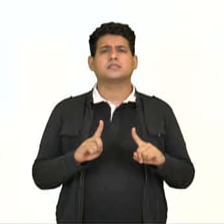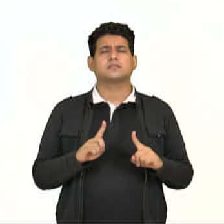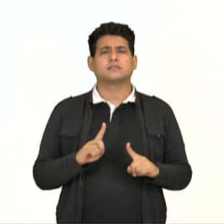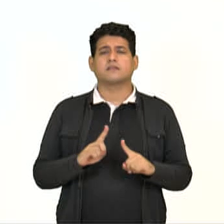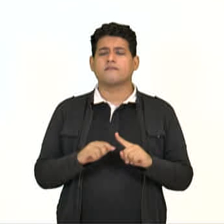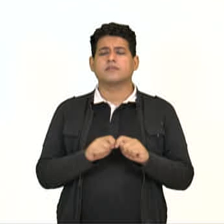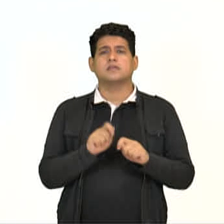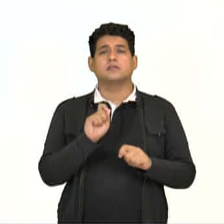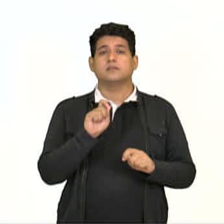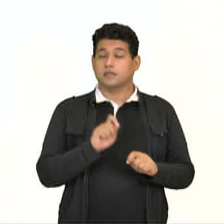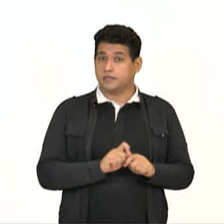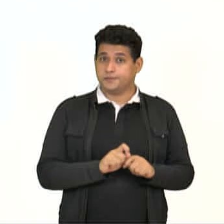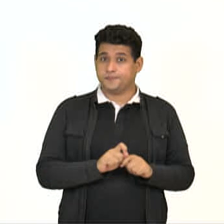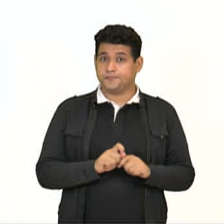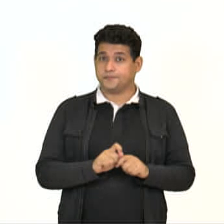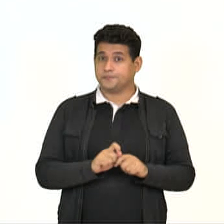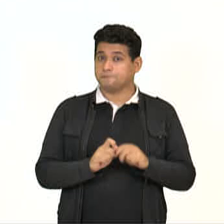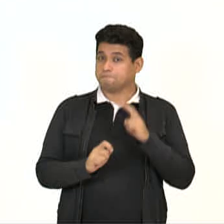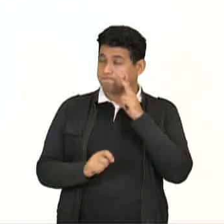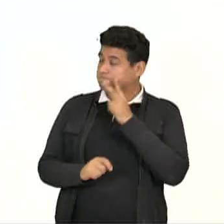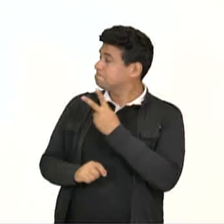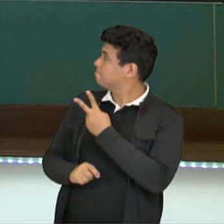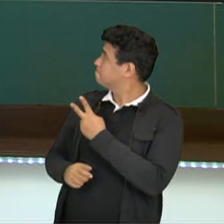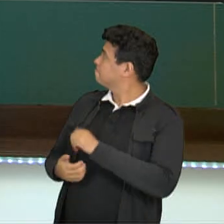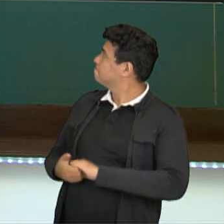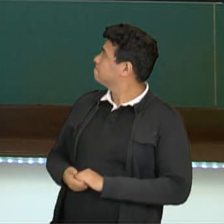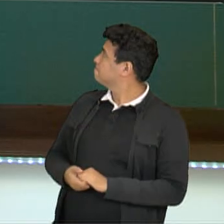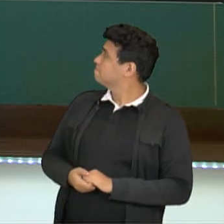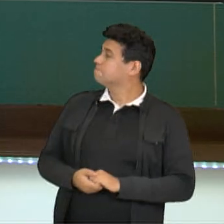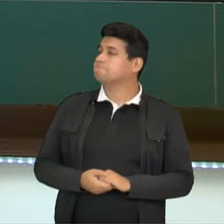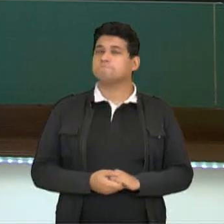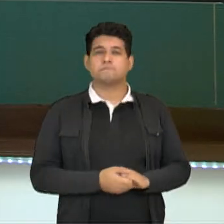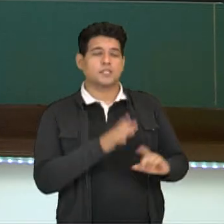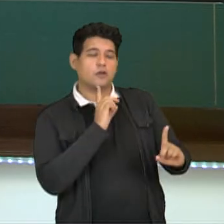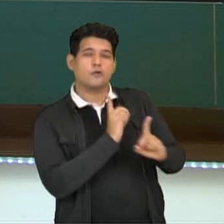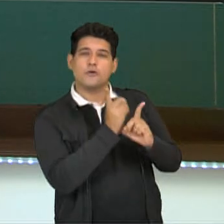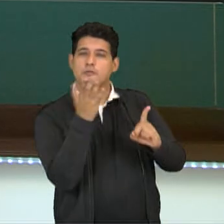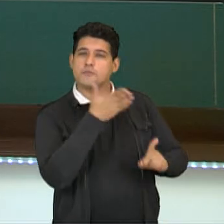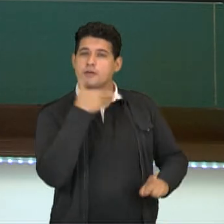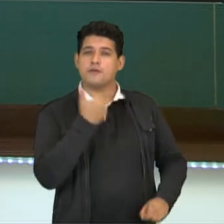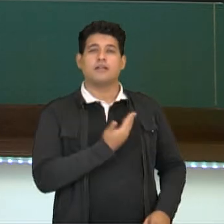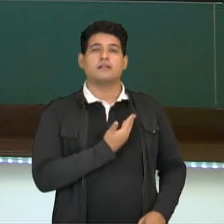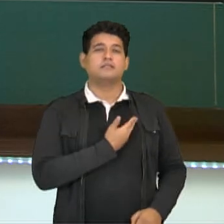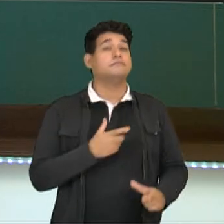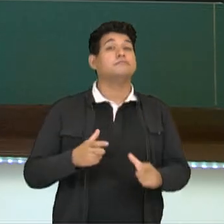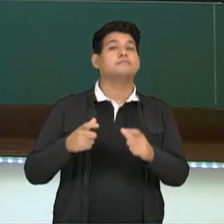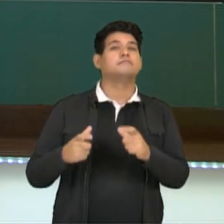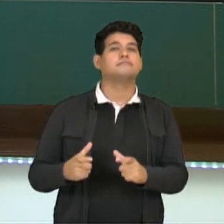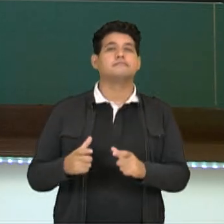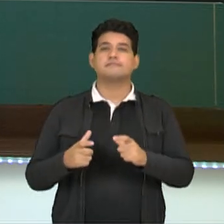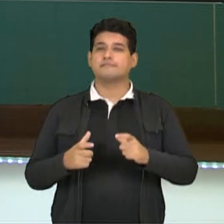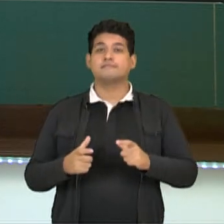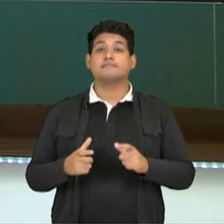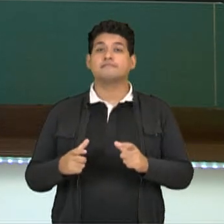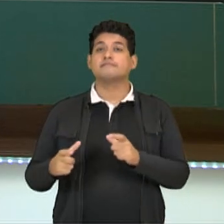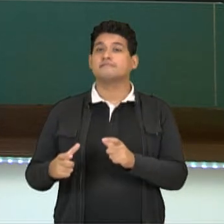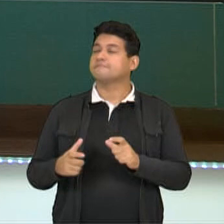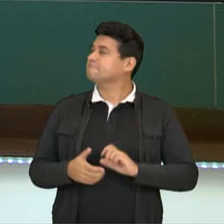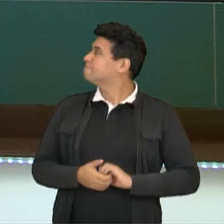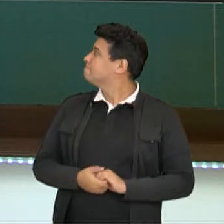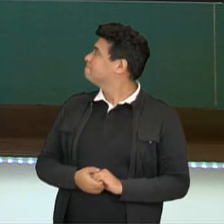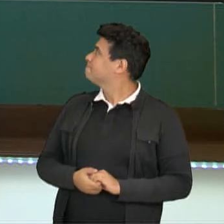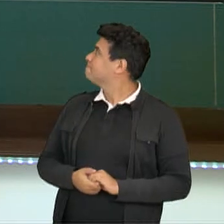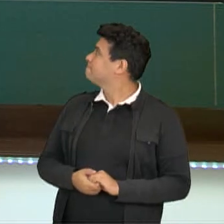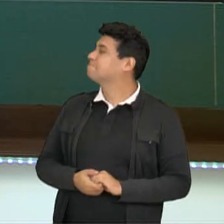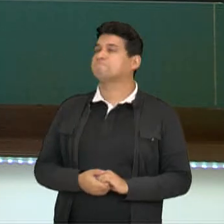recomenda? Find your future best friend. Encontre o seu melhor amigo. Aonde? At an animal